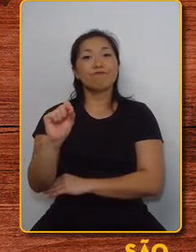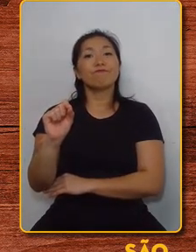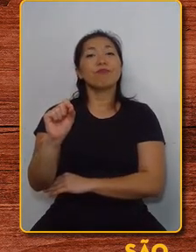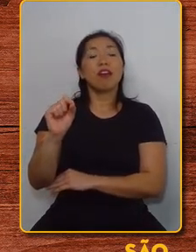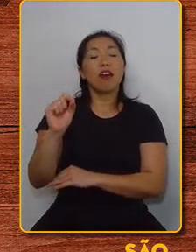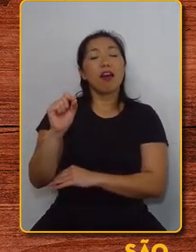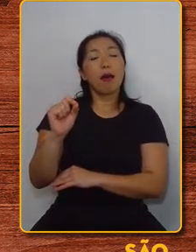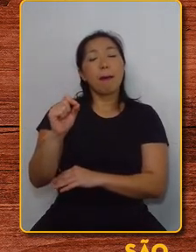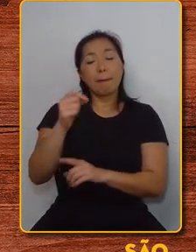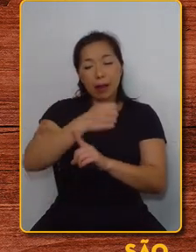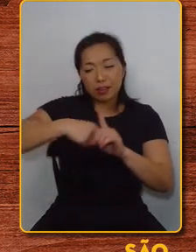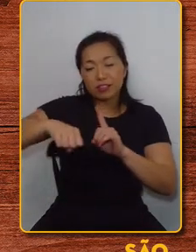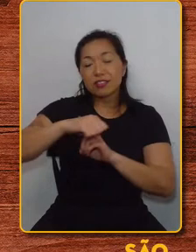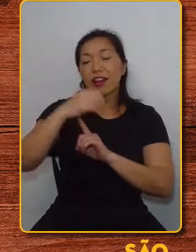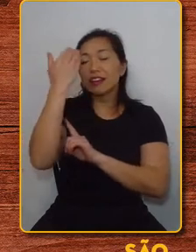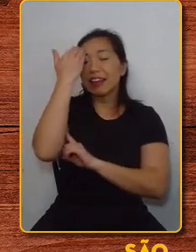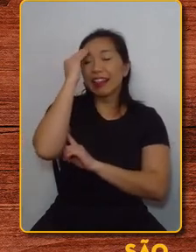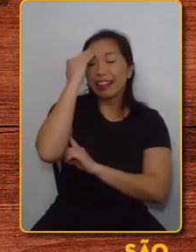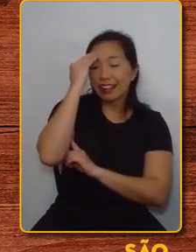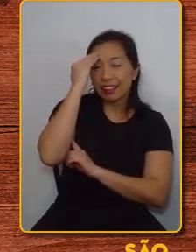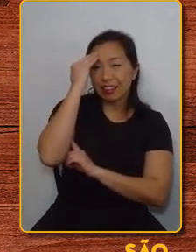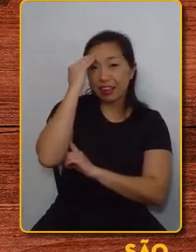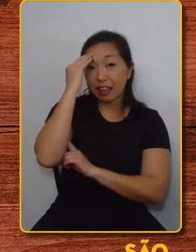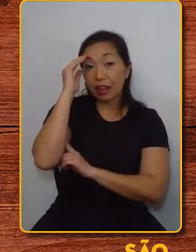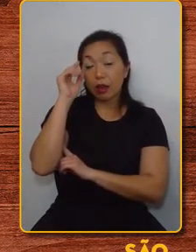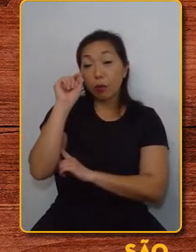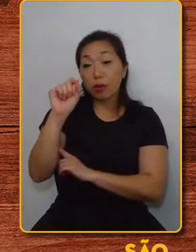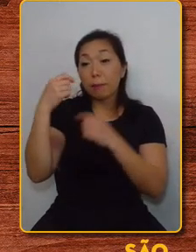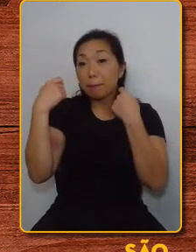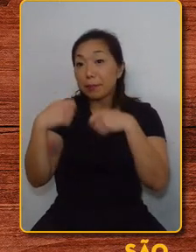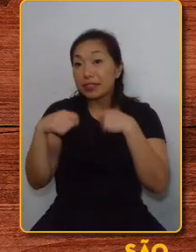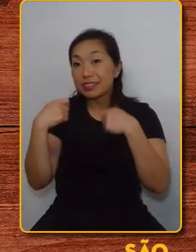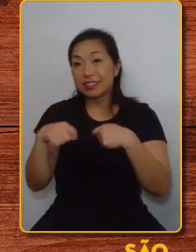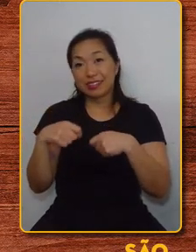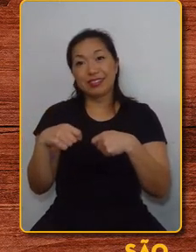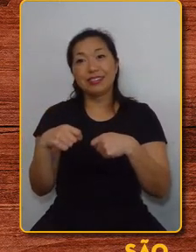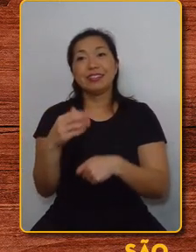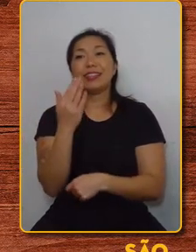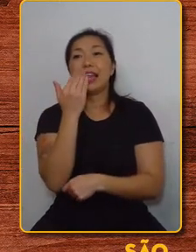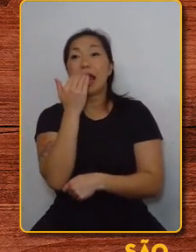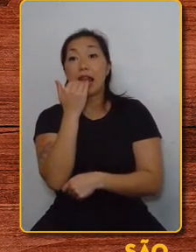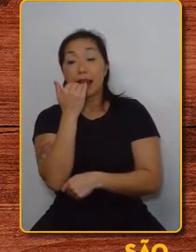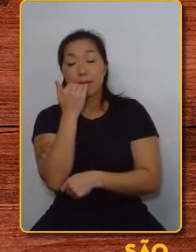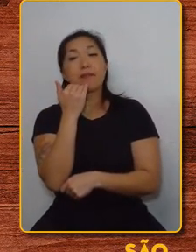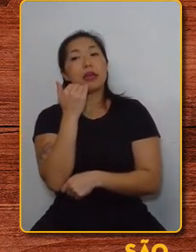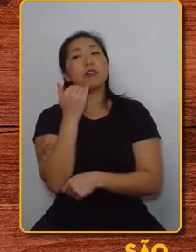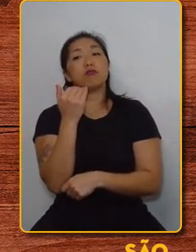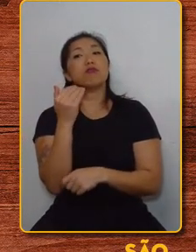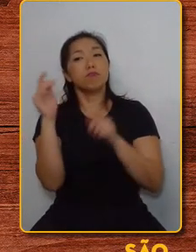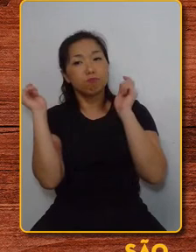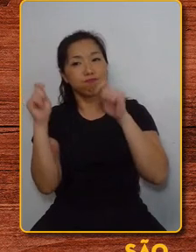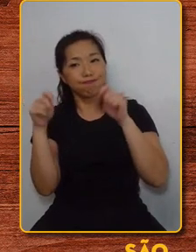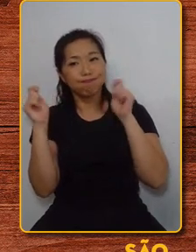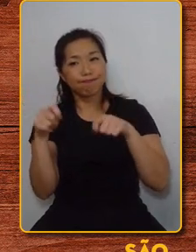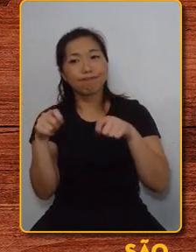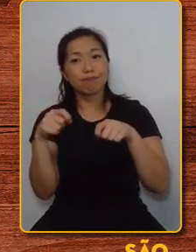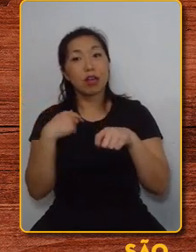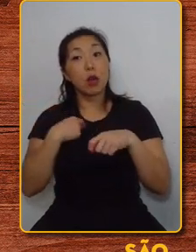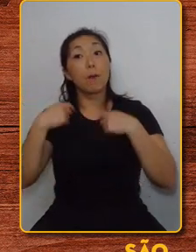que é necessário para ter um alimento em abundância. Eu preciso ainda distribuir terra. Por um simples fato